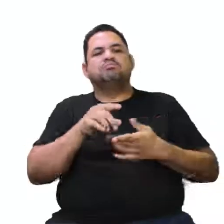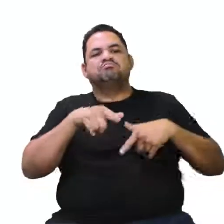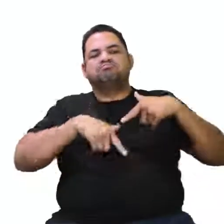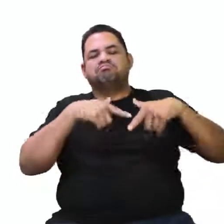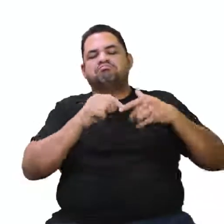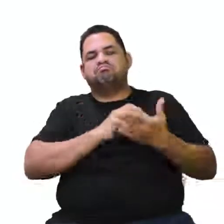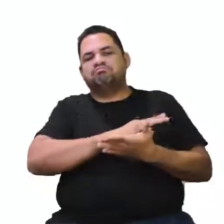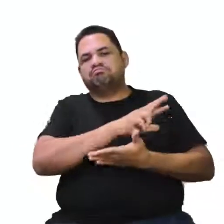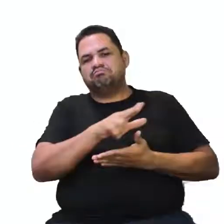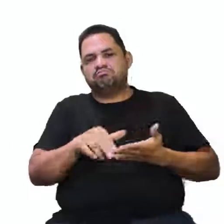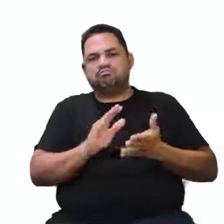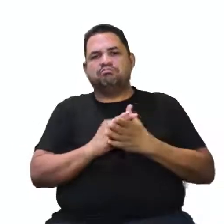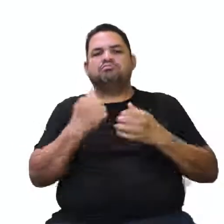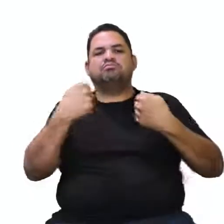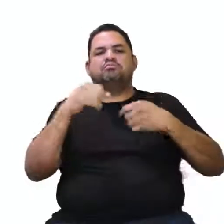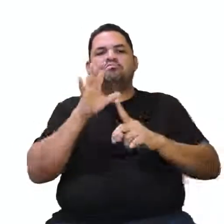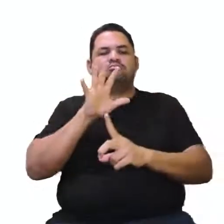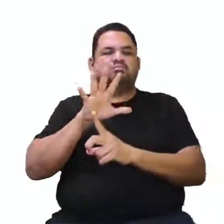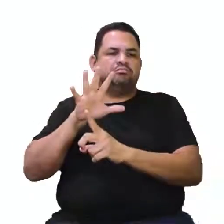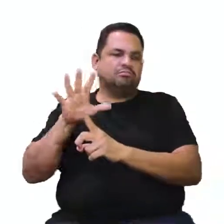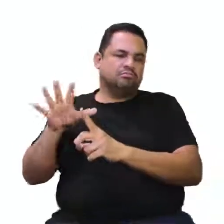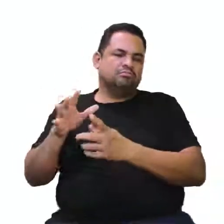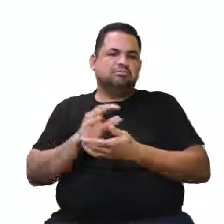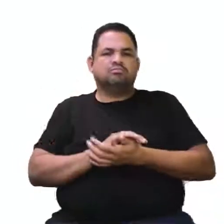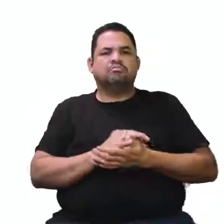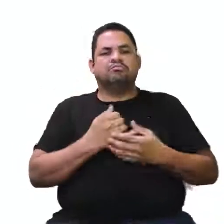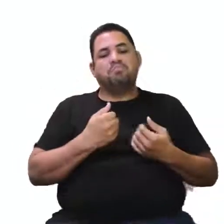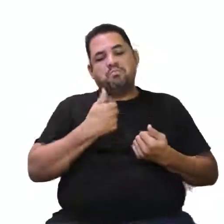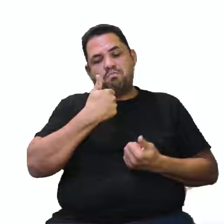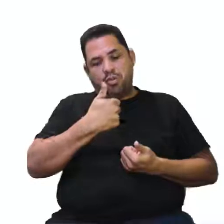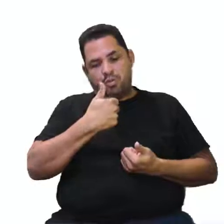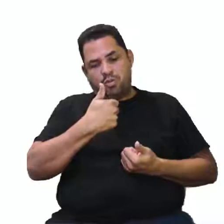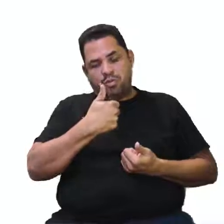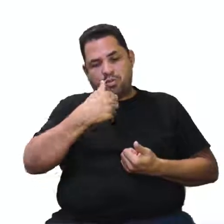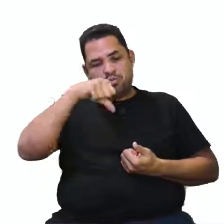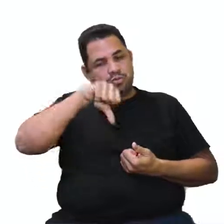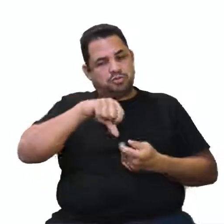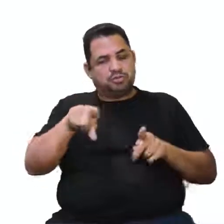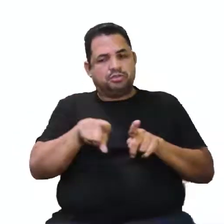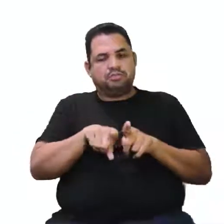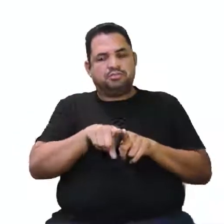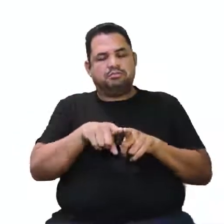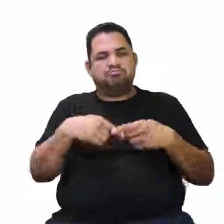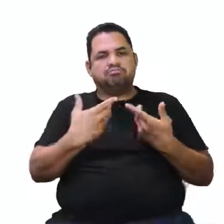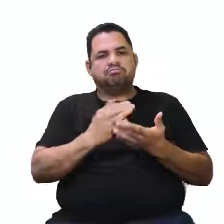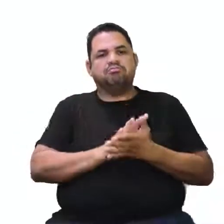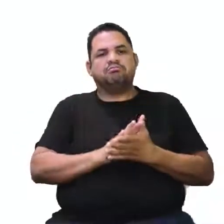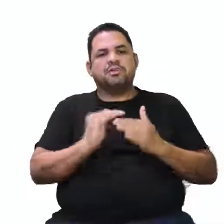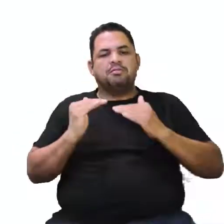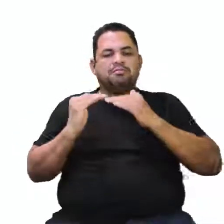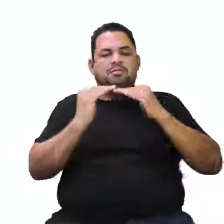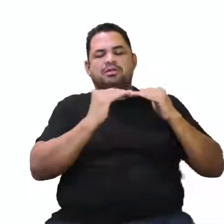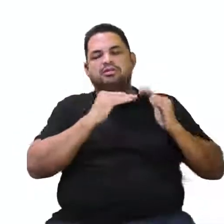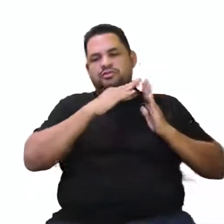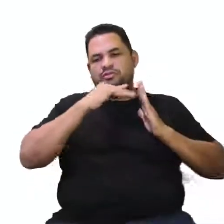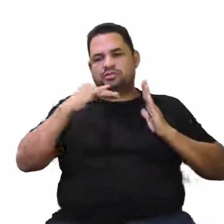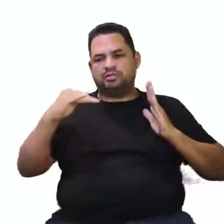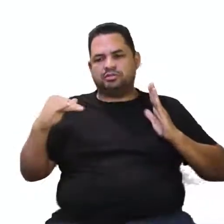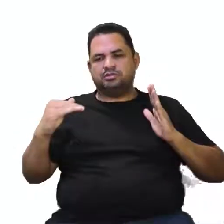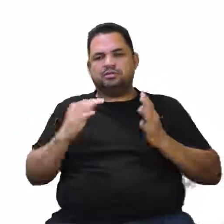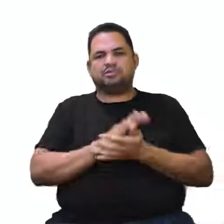serviços. Tudo isso pode estar influenciando, positivo ou negativamente também, nesses meus padrões